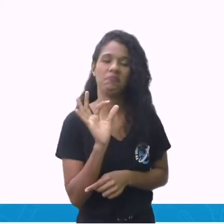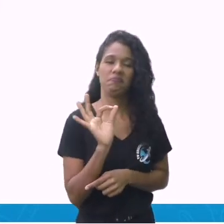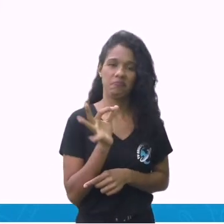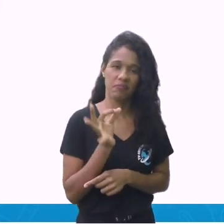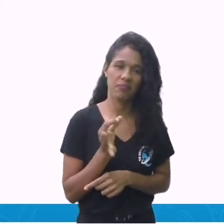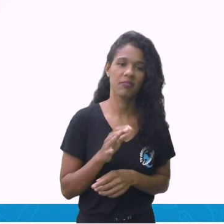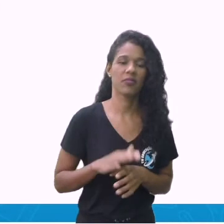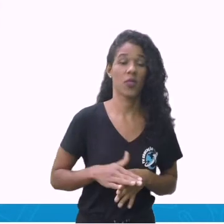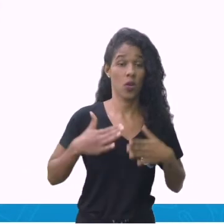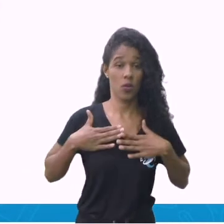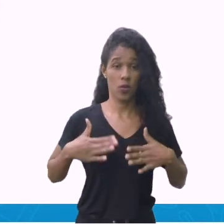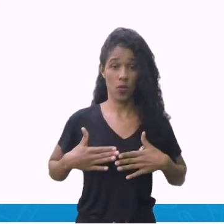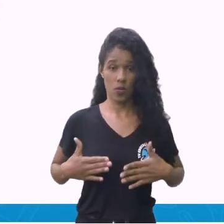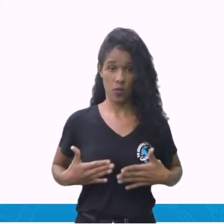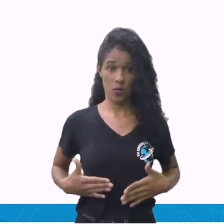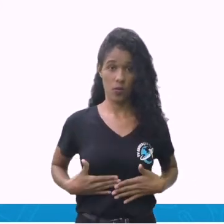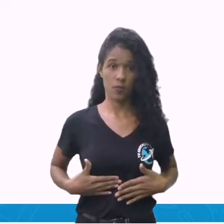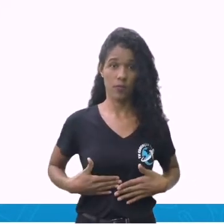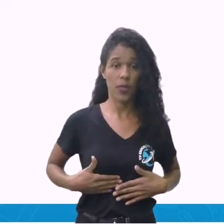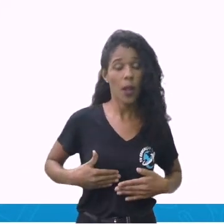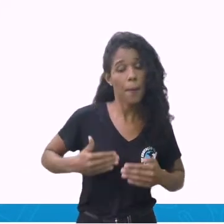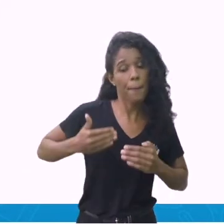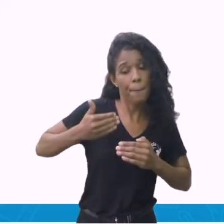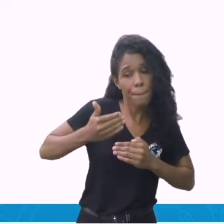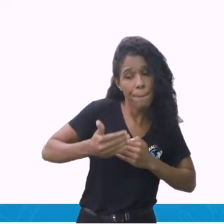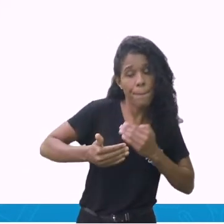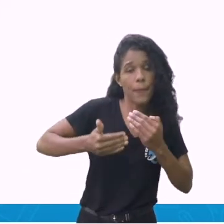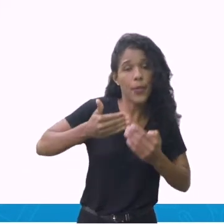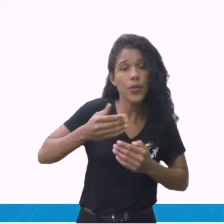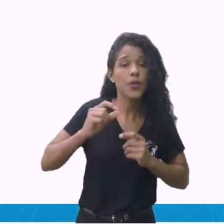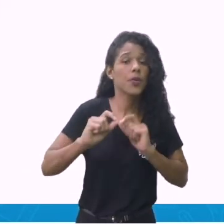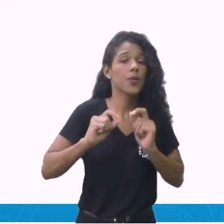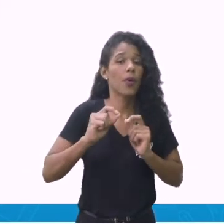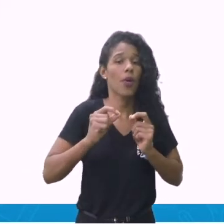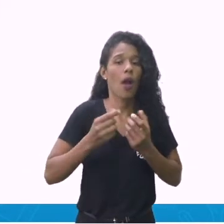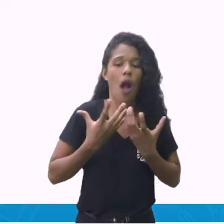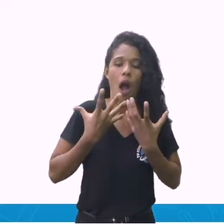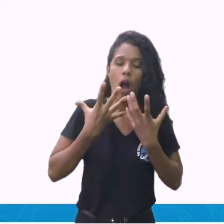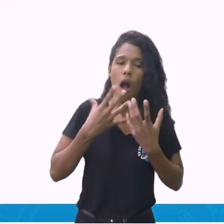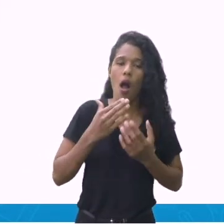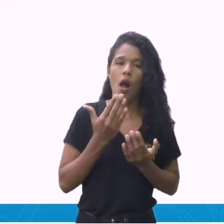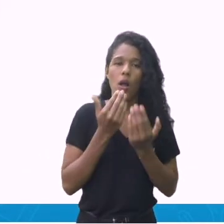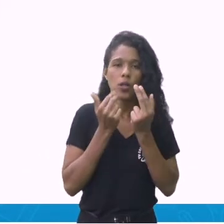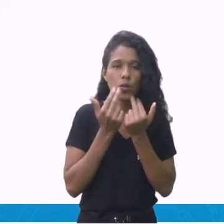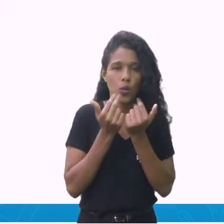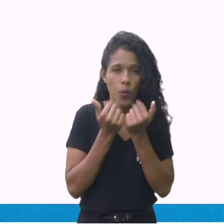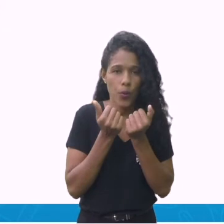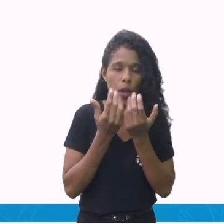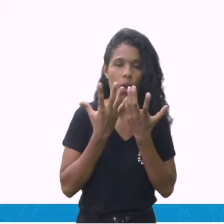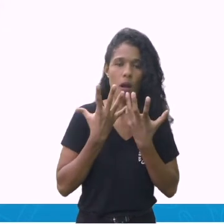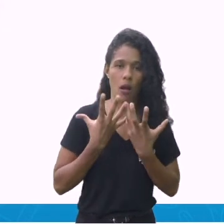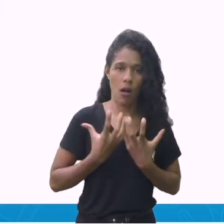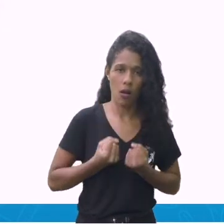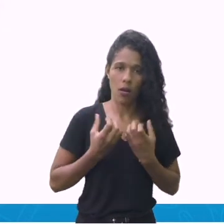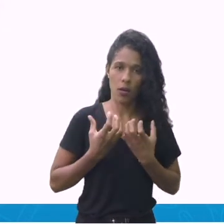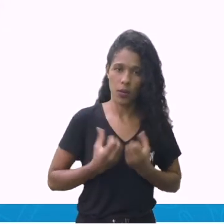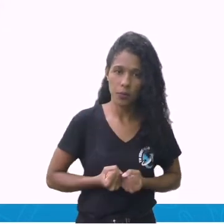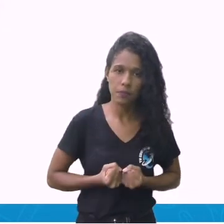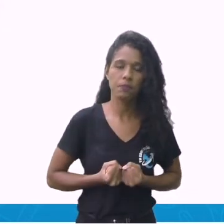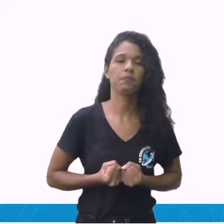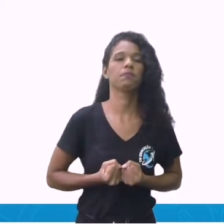O nosso corpo passa aí por processo de absorver, tá, os nutrientes desses alimentos e aí